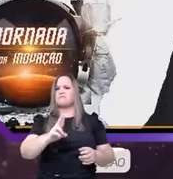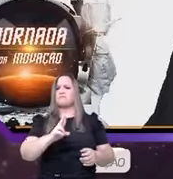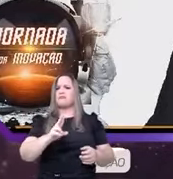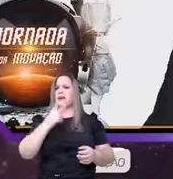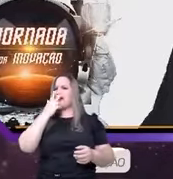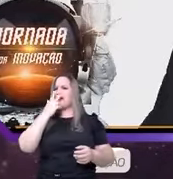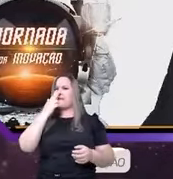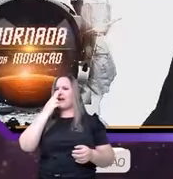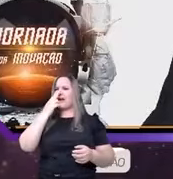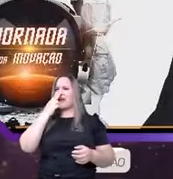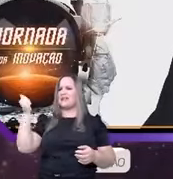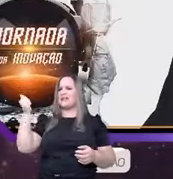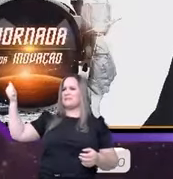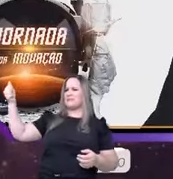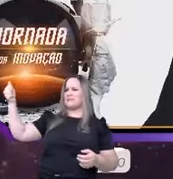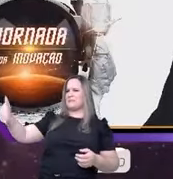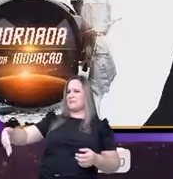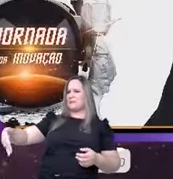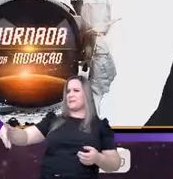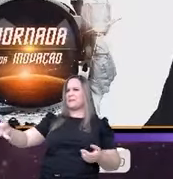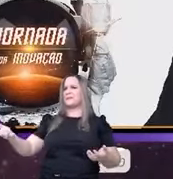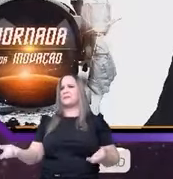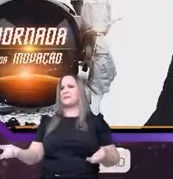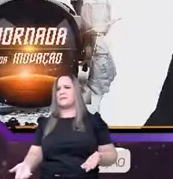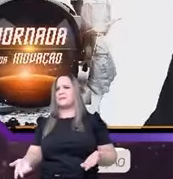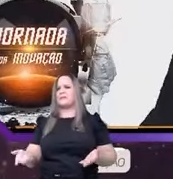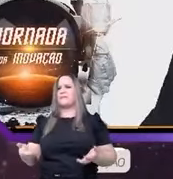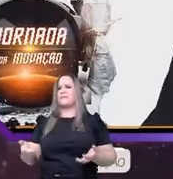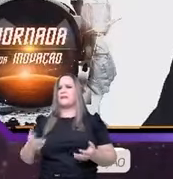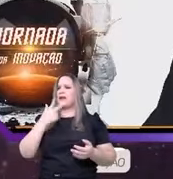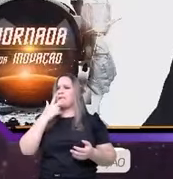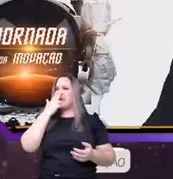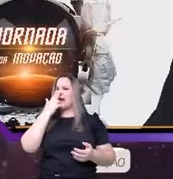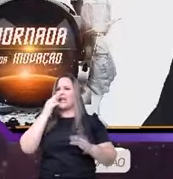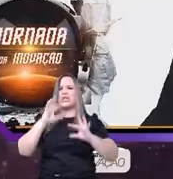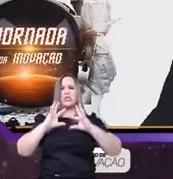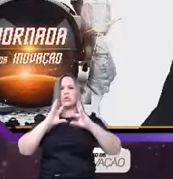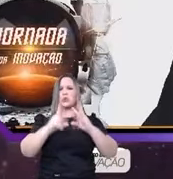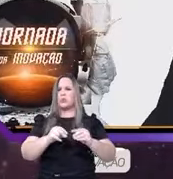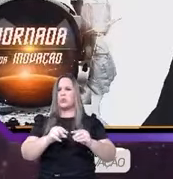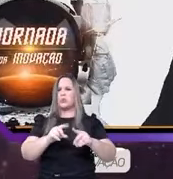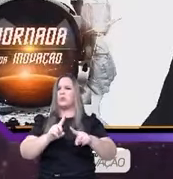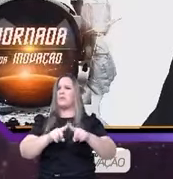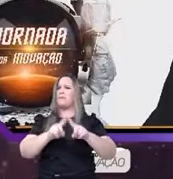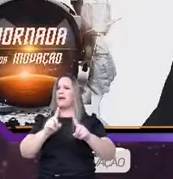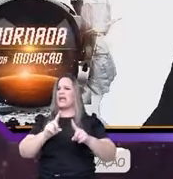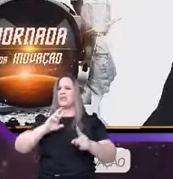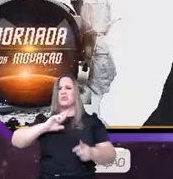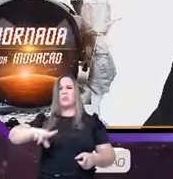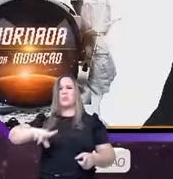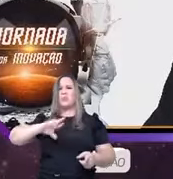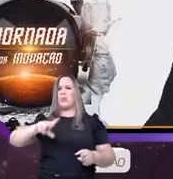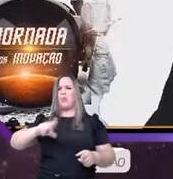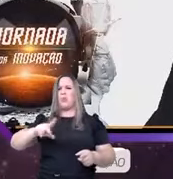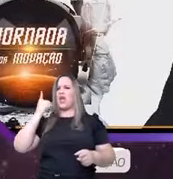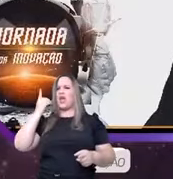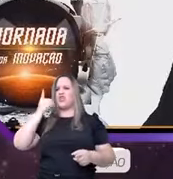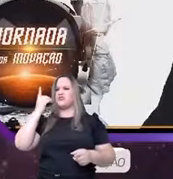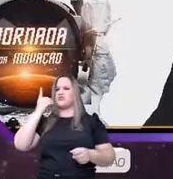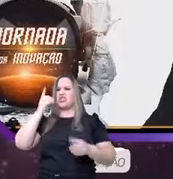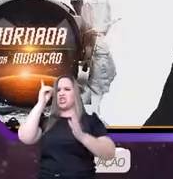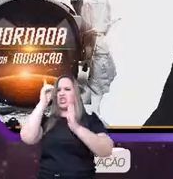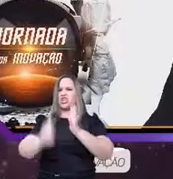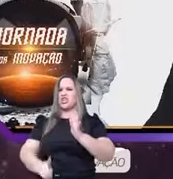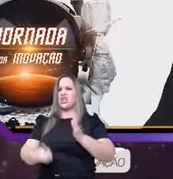desmoralização da doutrina. Bom, IA pode ser tudo menos direito, mas não é mesmo. Um robô analisando a admissibilidade